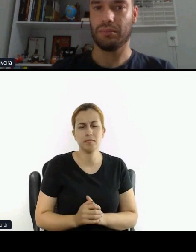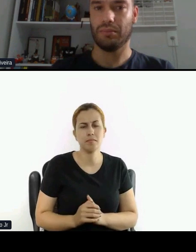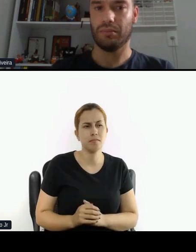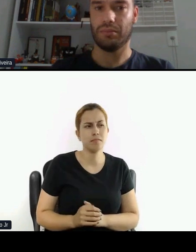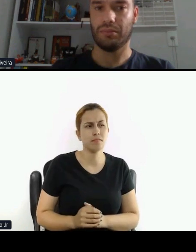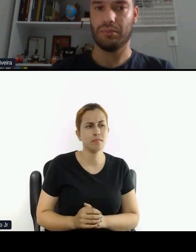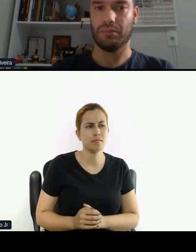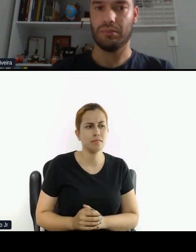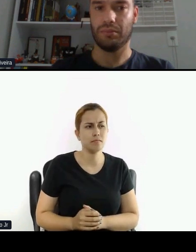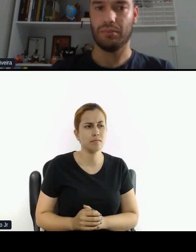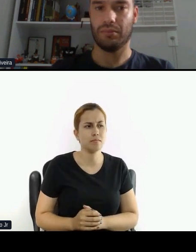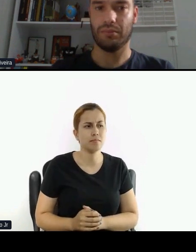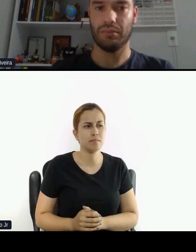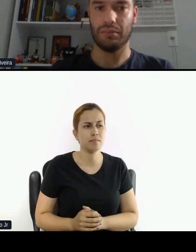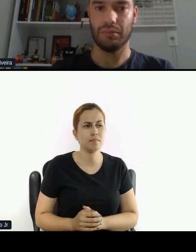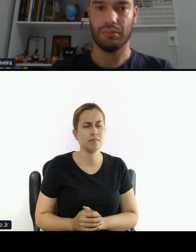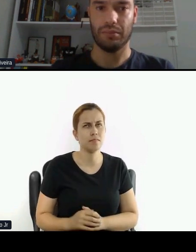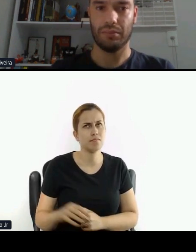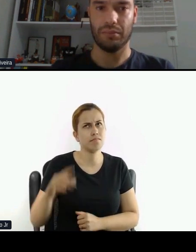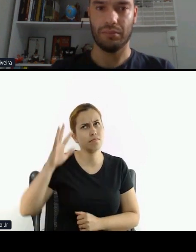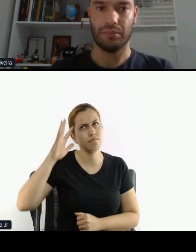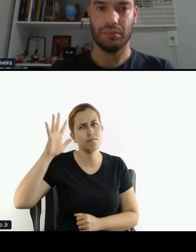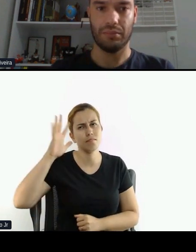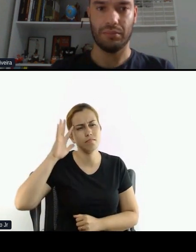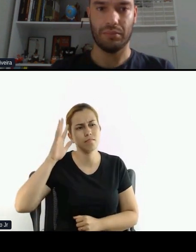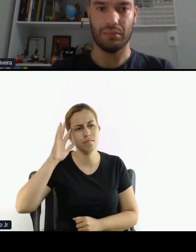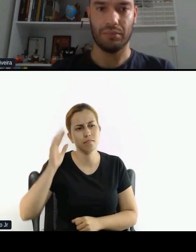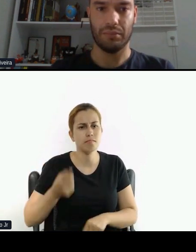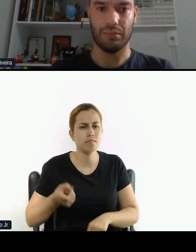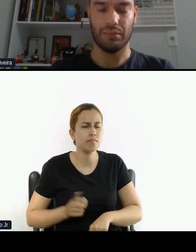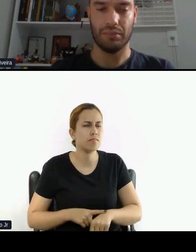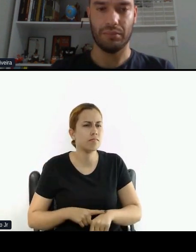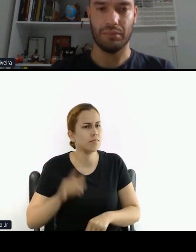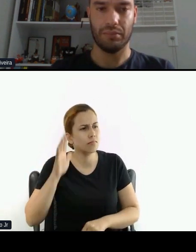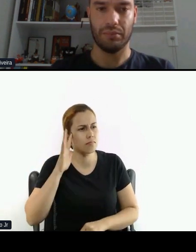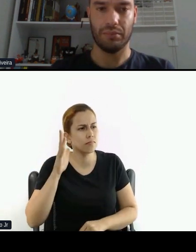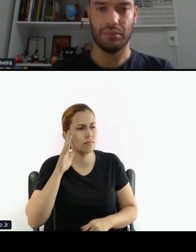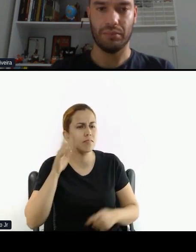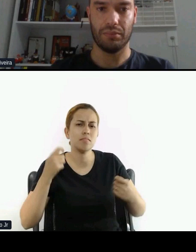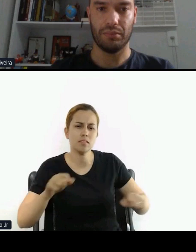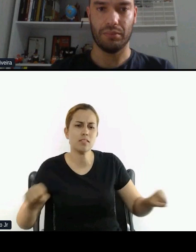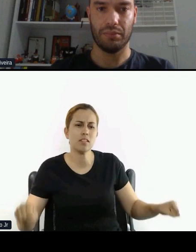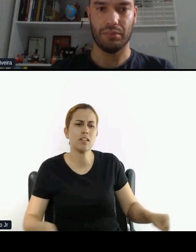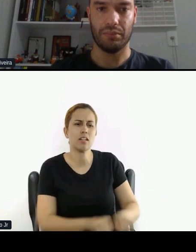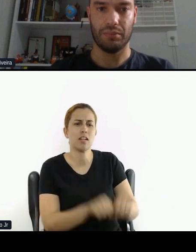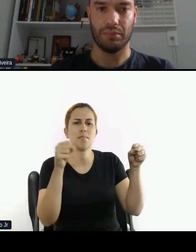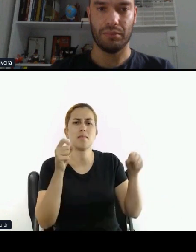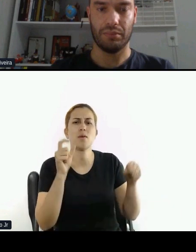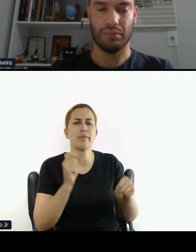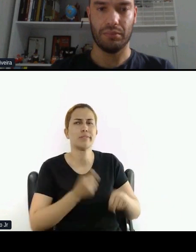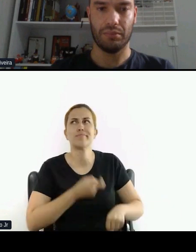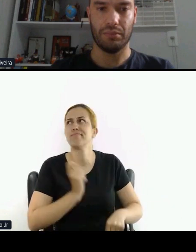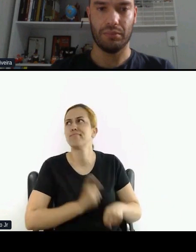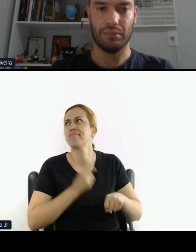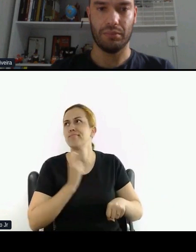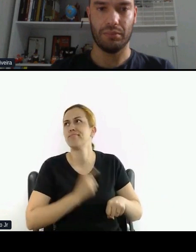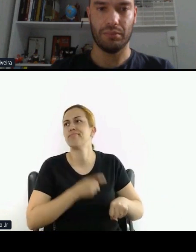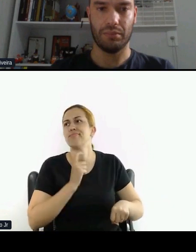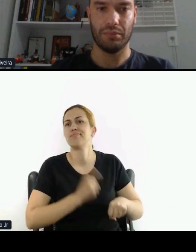palavra, mas é a palavra que me vem mais no momento, que a gente tem que quebrar essa ignorância, né, e o